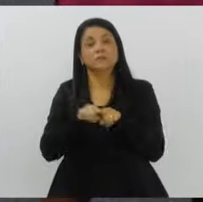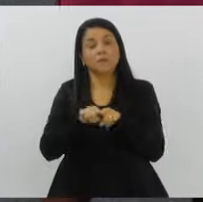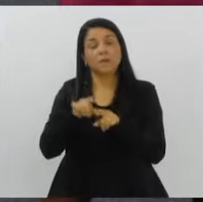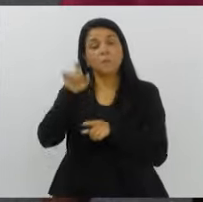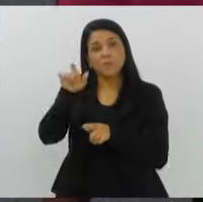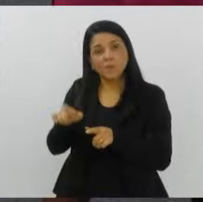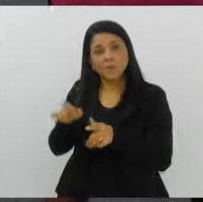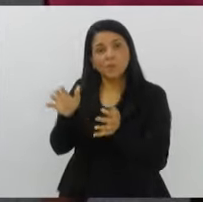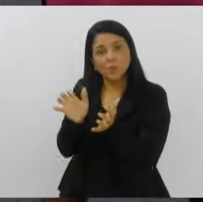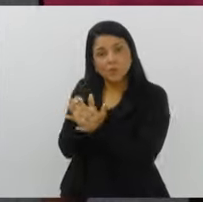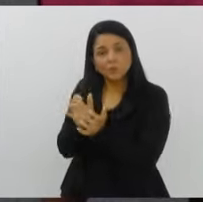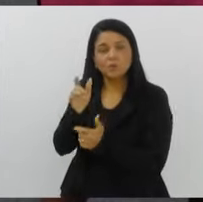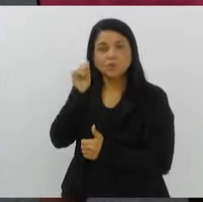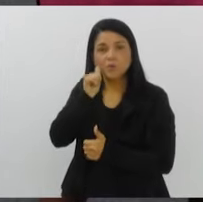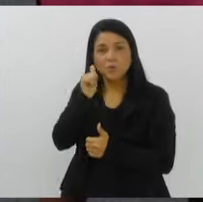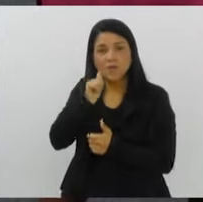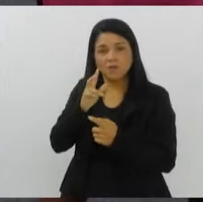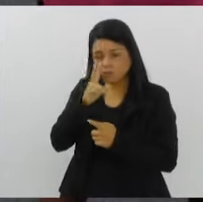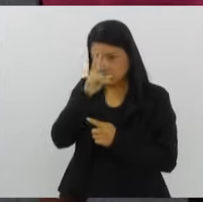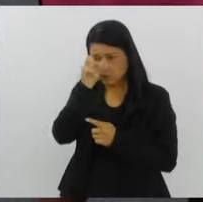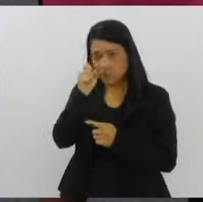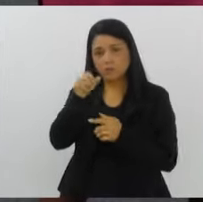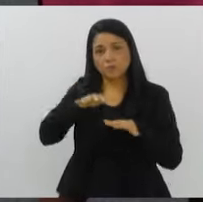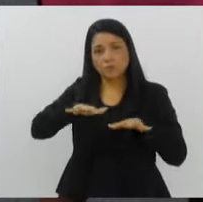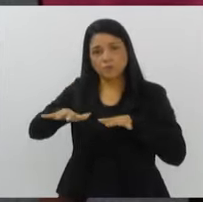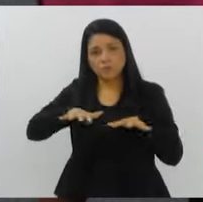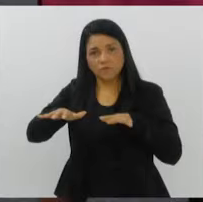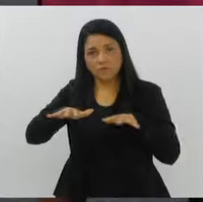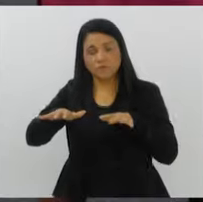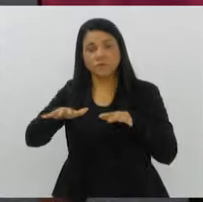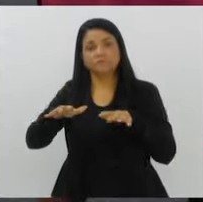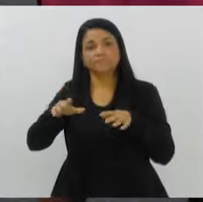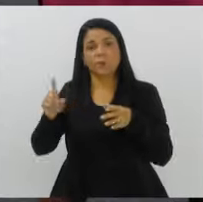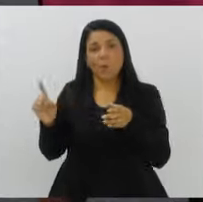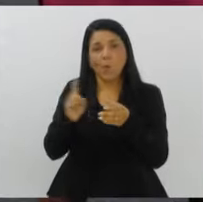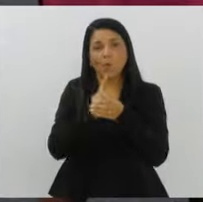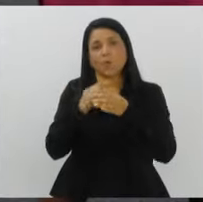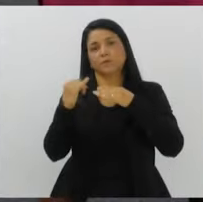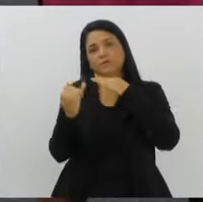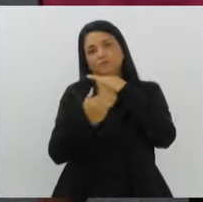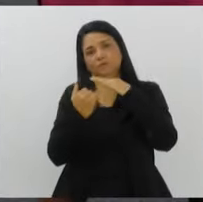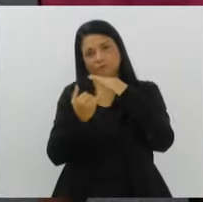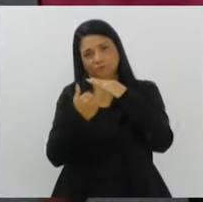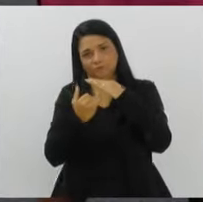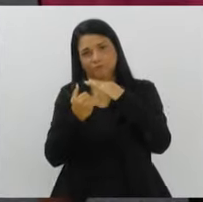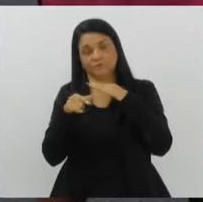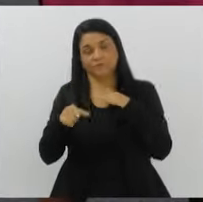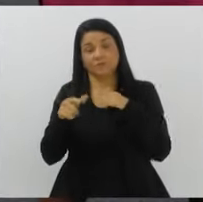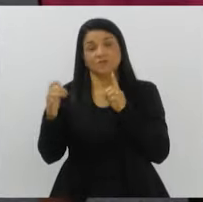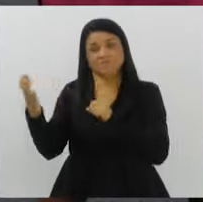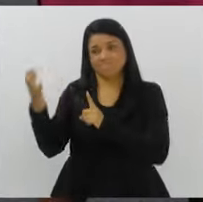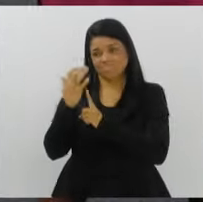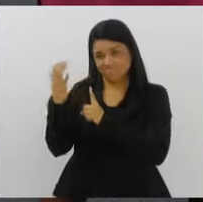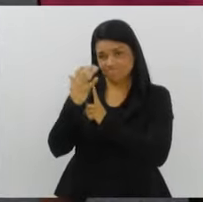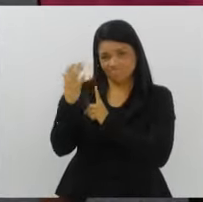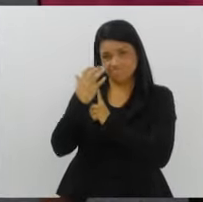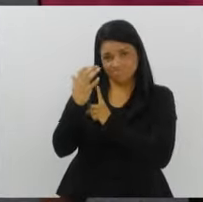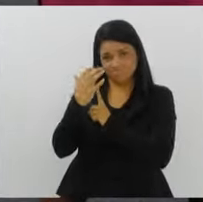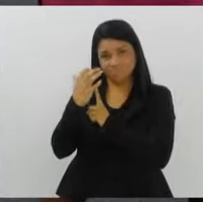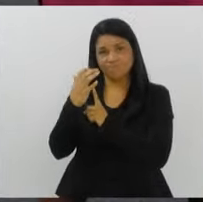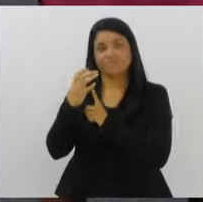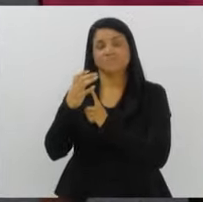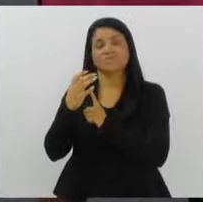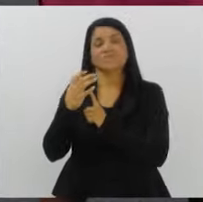do fortalecimento do movimento de mulheres ocupando a institucionalidade. Não à toa, esses ataques vêm eivados, recheados